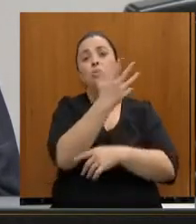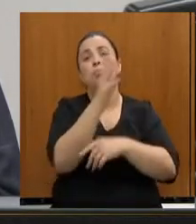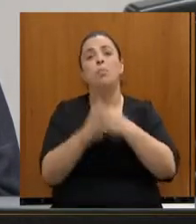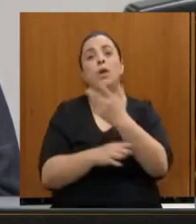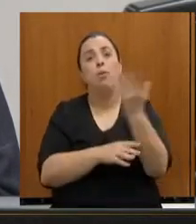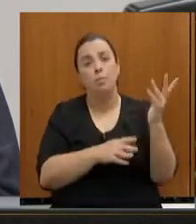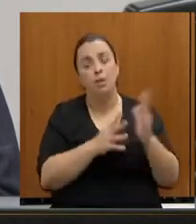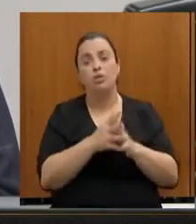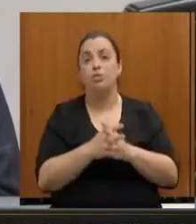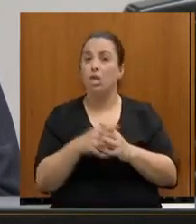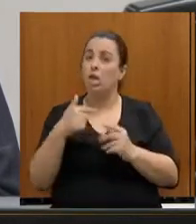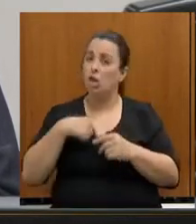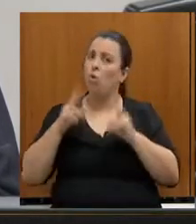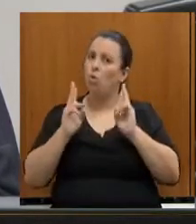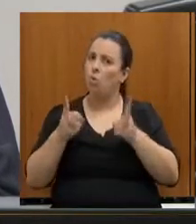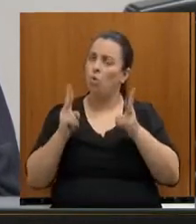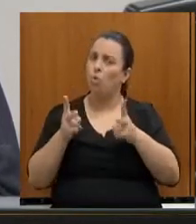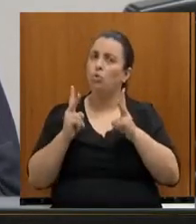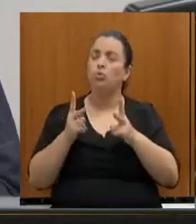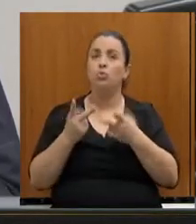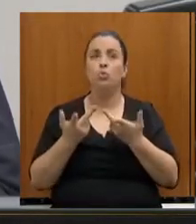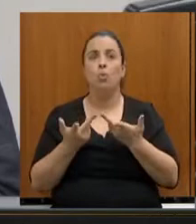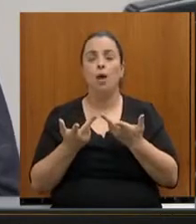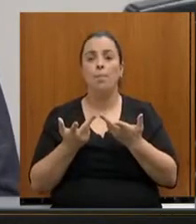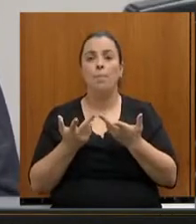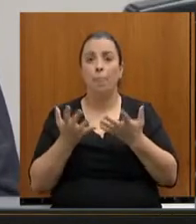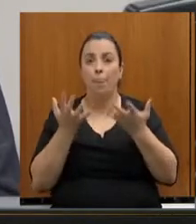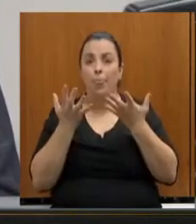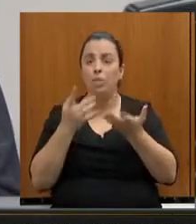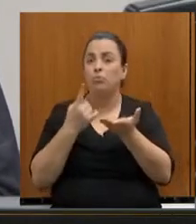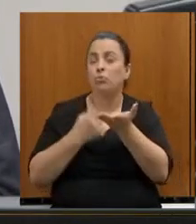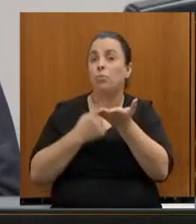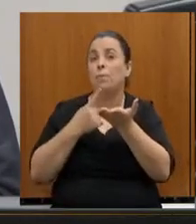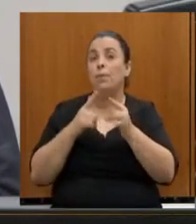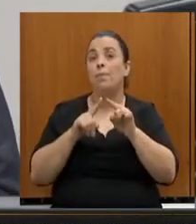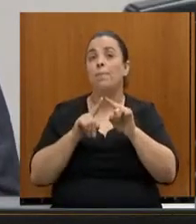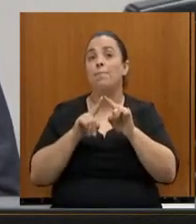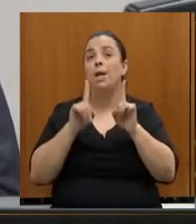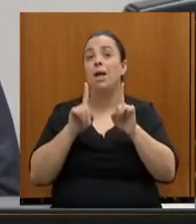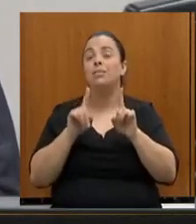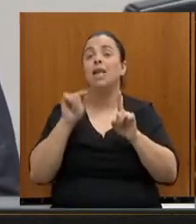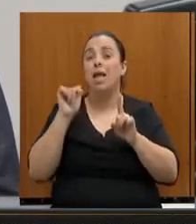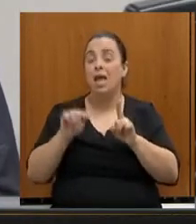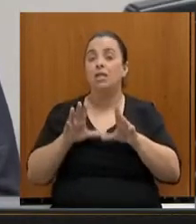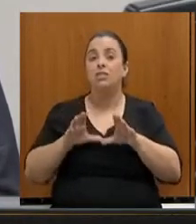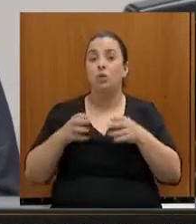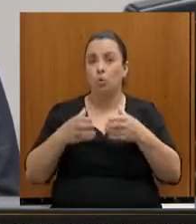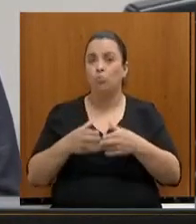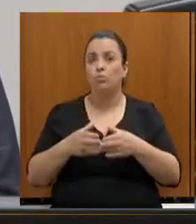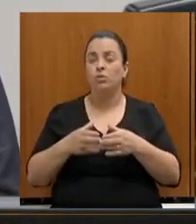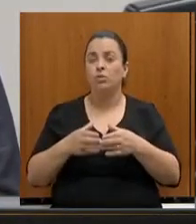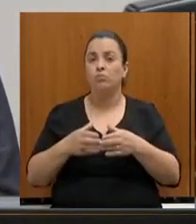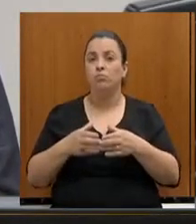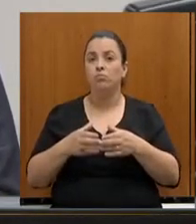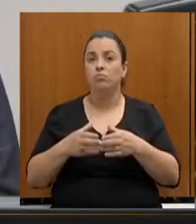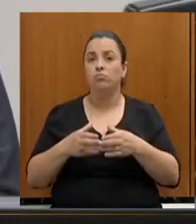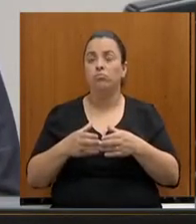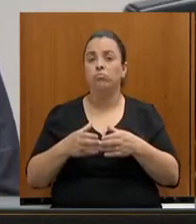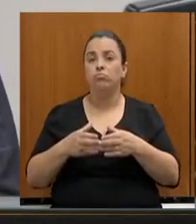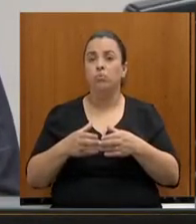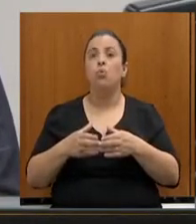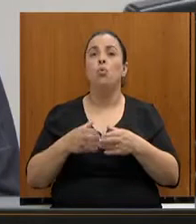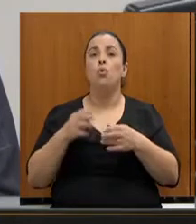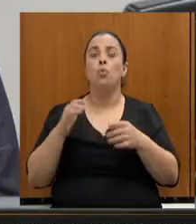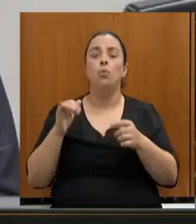ó e vou continuar buscando mas fazendo dessa parte dessa comissão um instrumento de